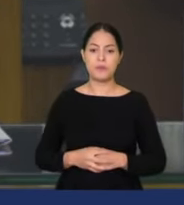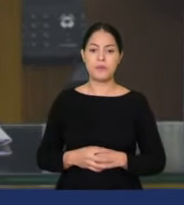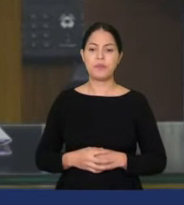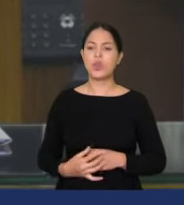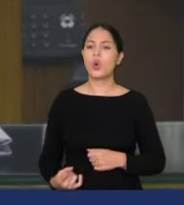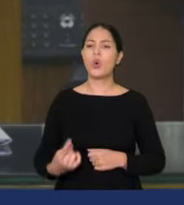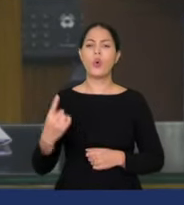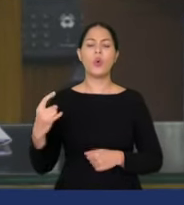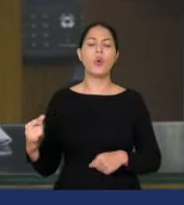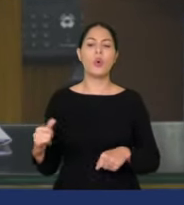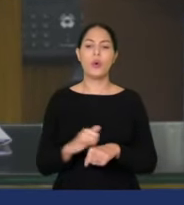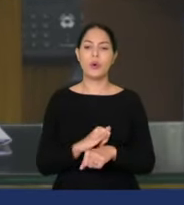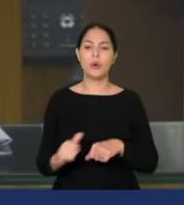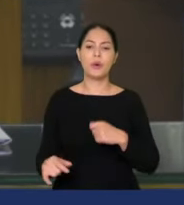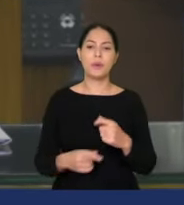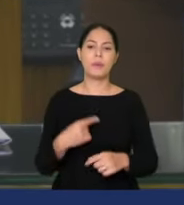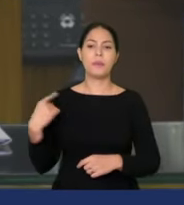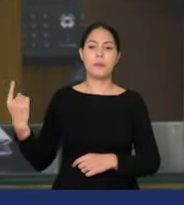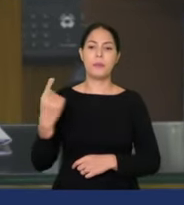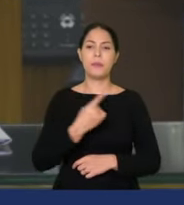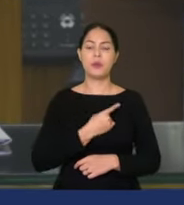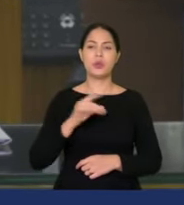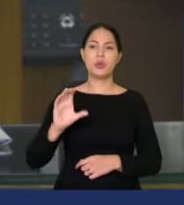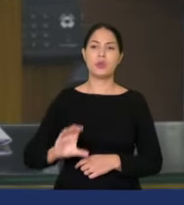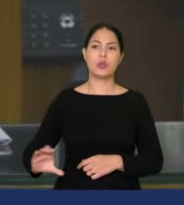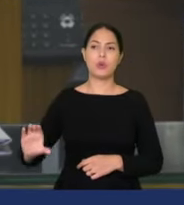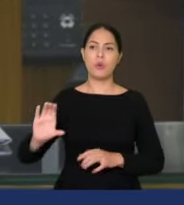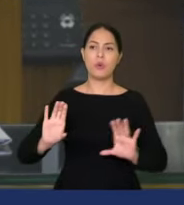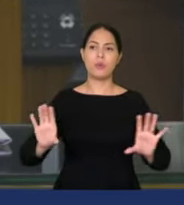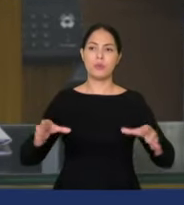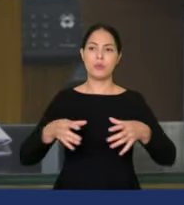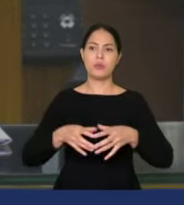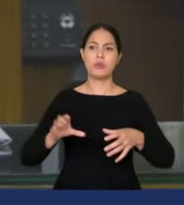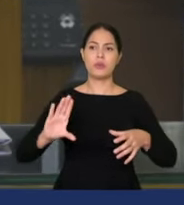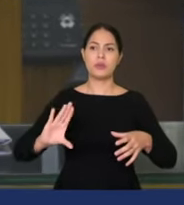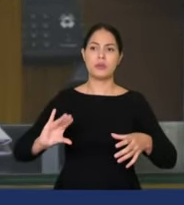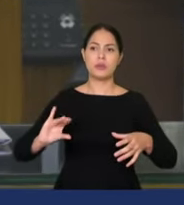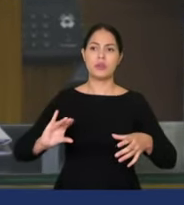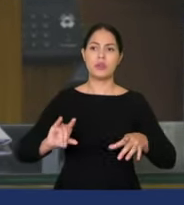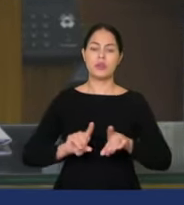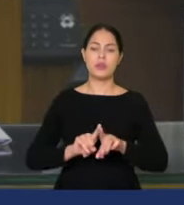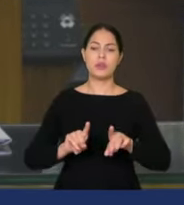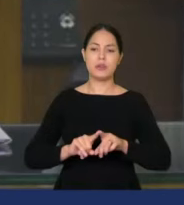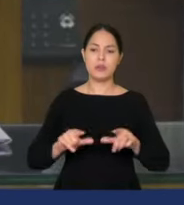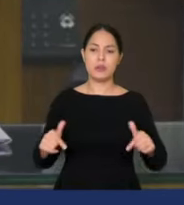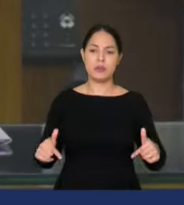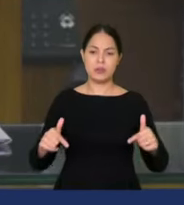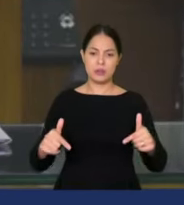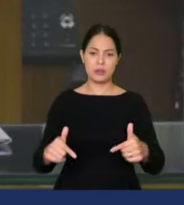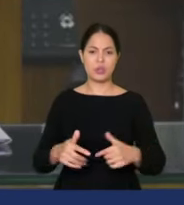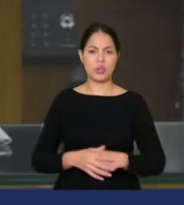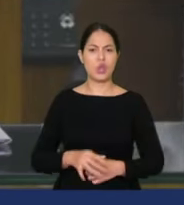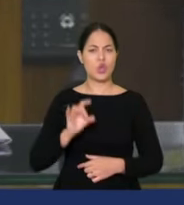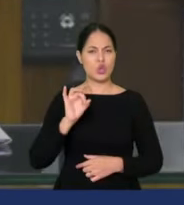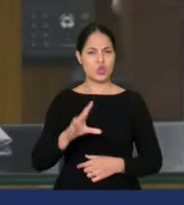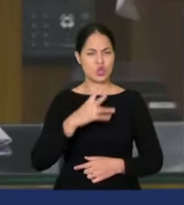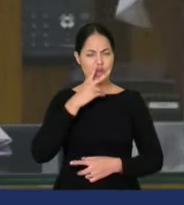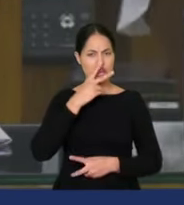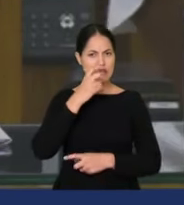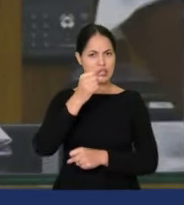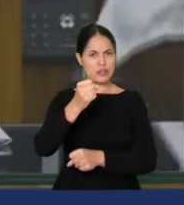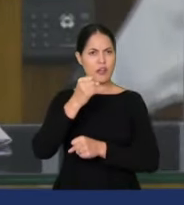o aquecimento global e todos os graves desastres dele resultante. Só um esforço comum que